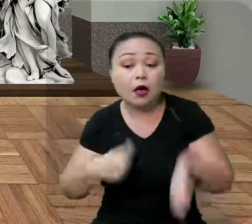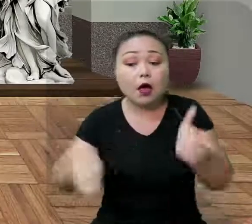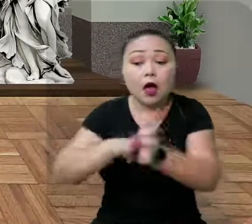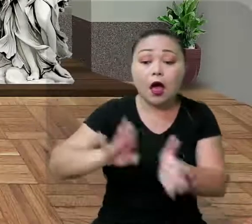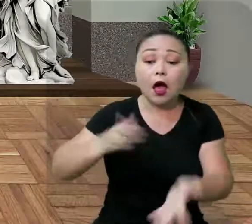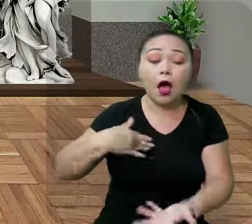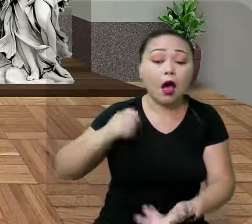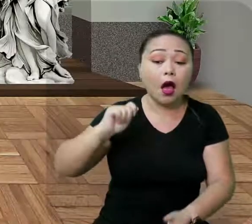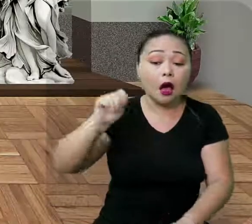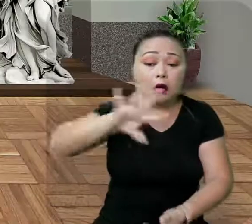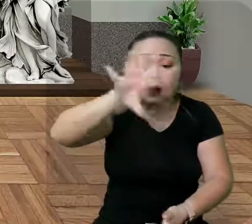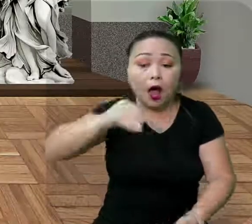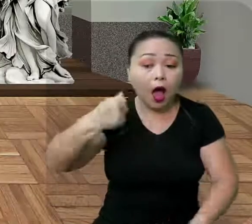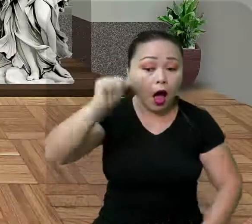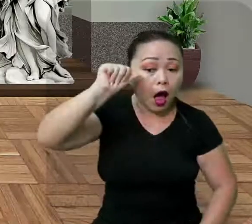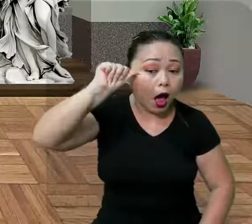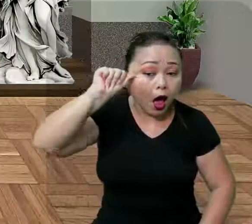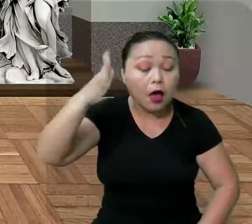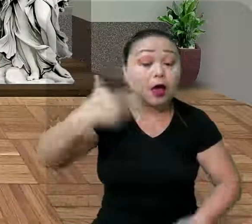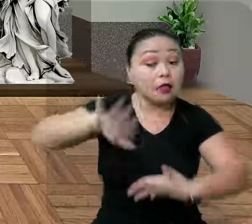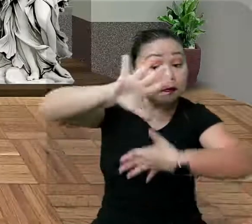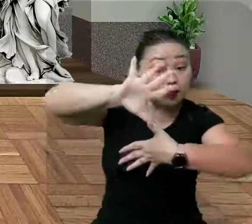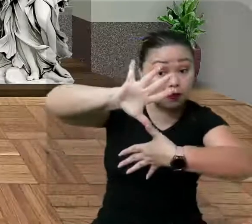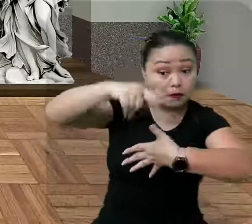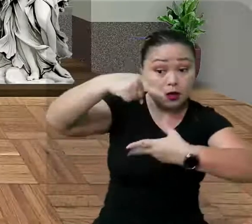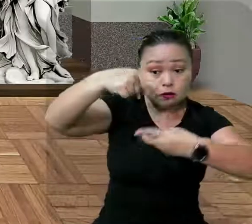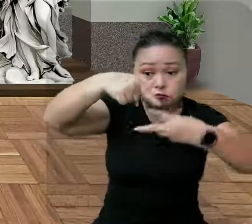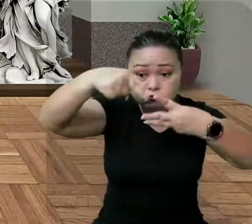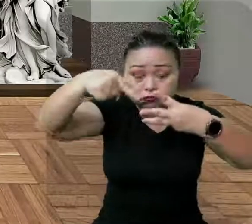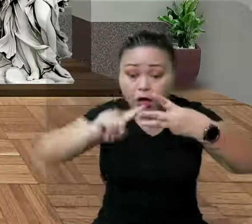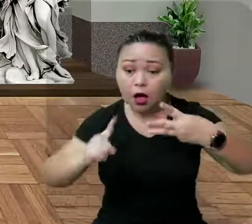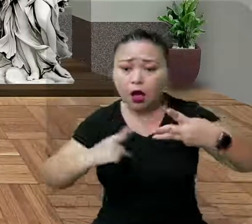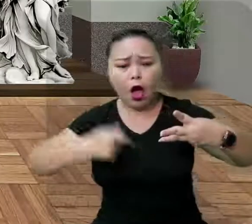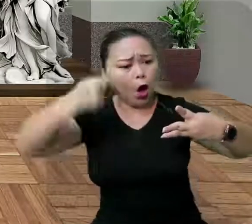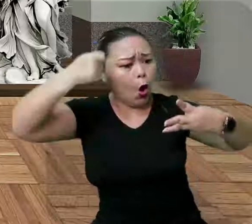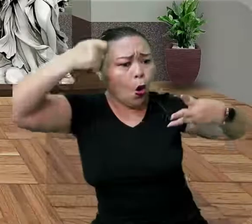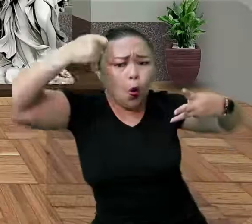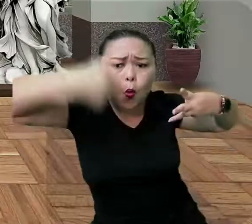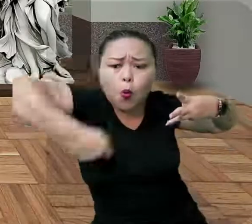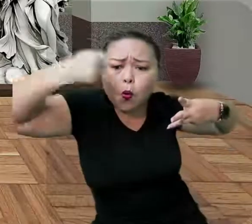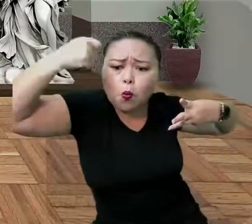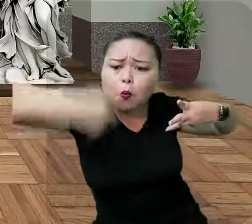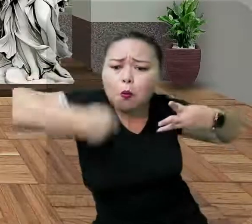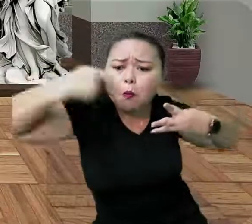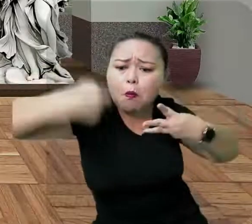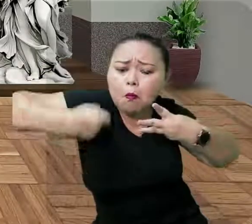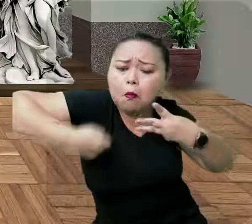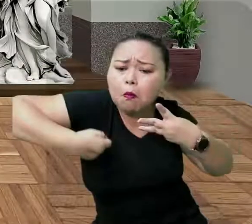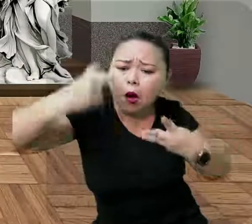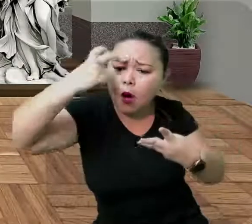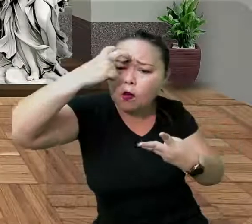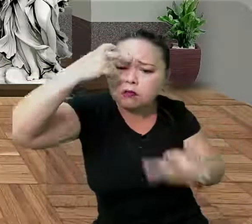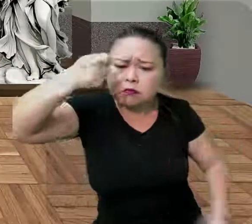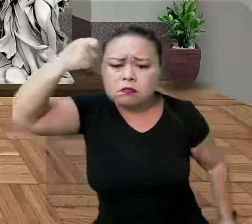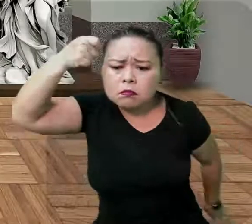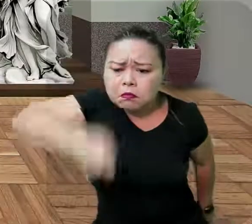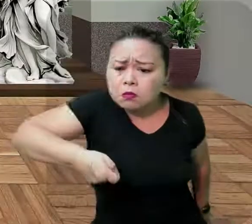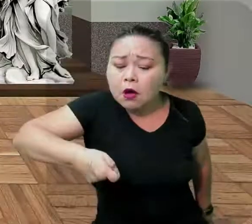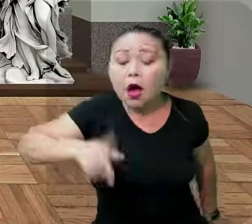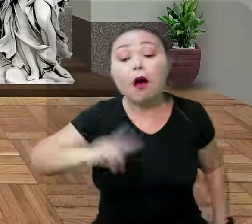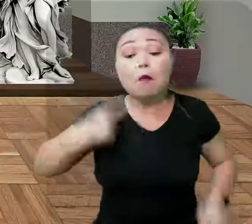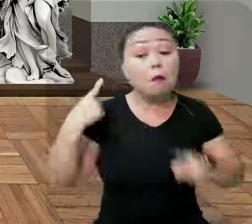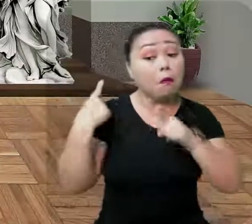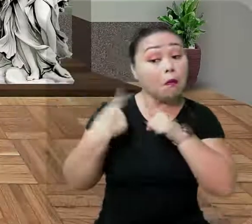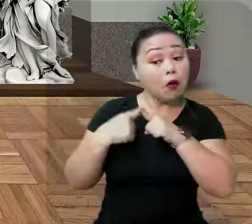na Ásia e na América vão impor a Qualquer Custo a sua cultura